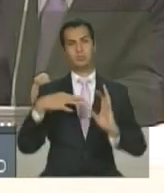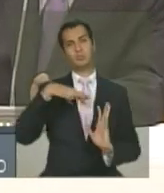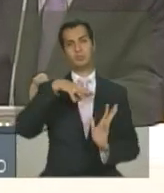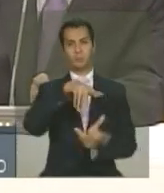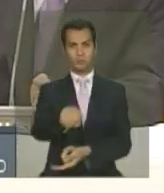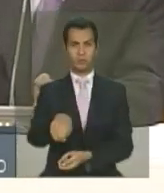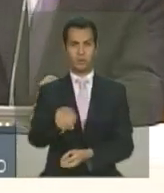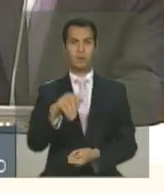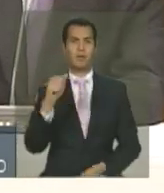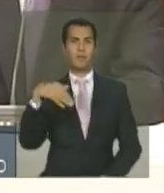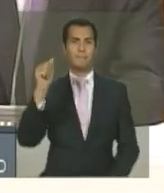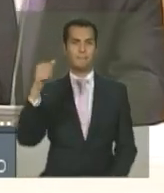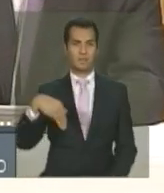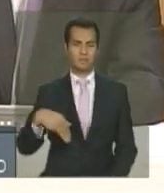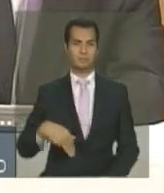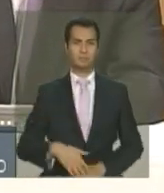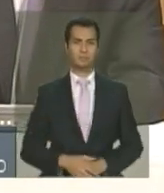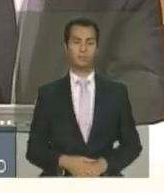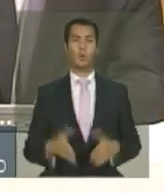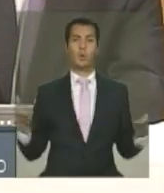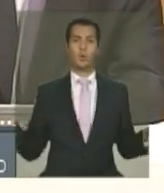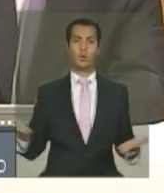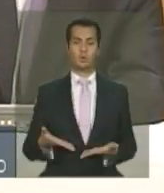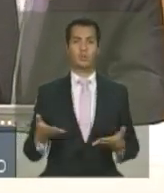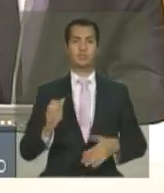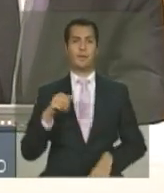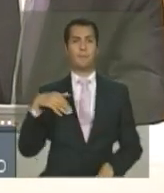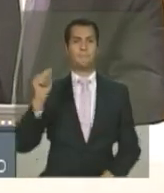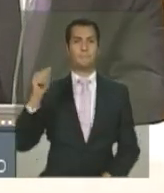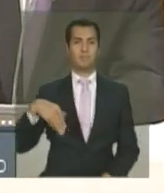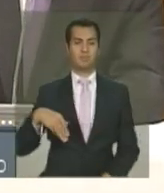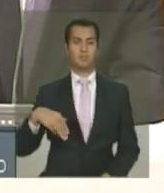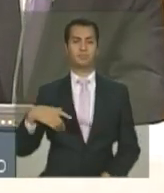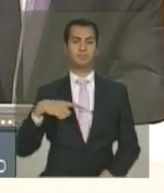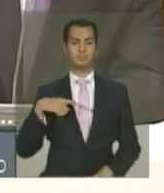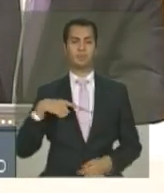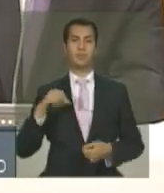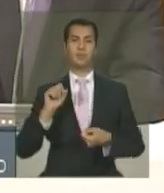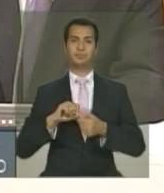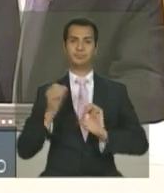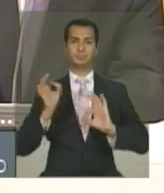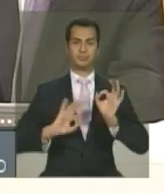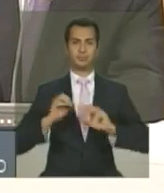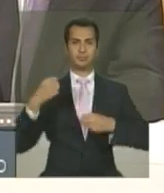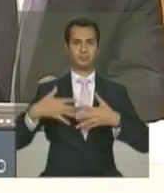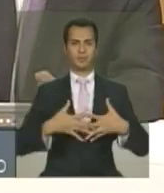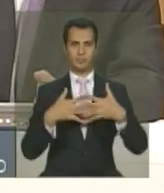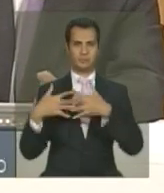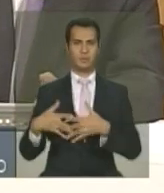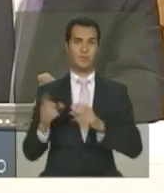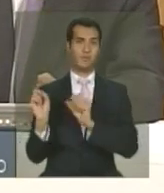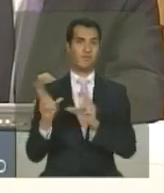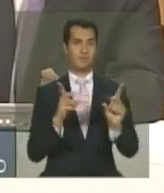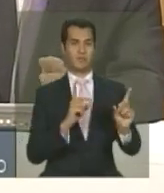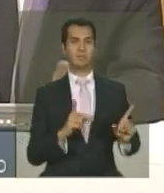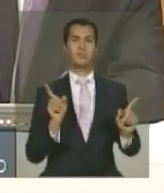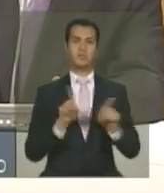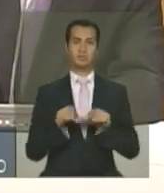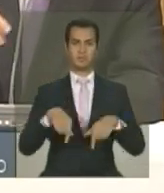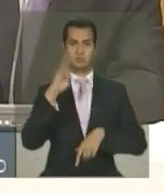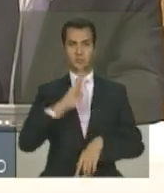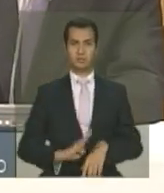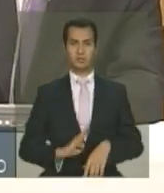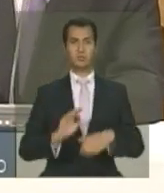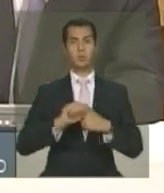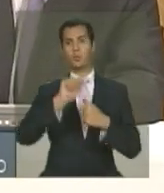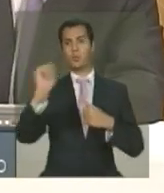da AMAN. A AMAN hoje produz no Brasil produz e vende no Brasil mais do que ela produz e vende